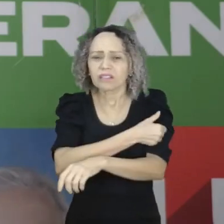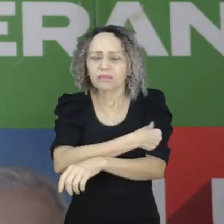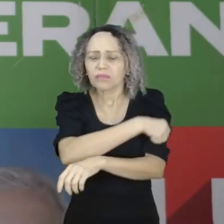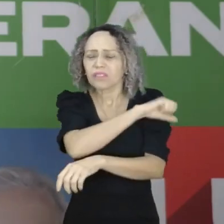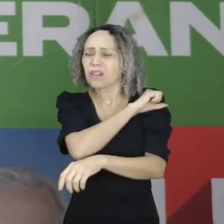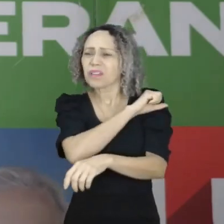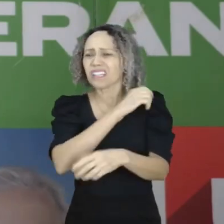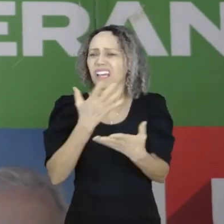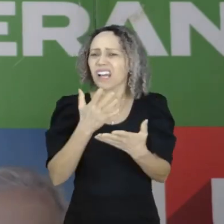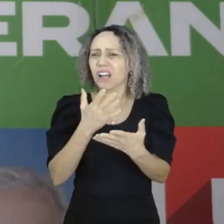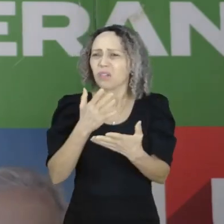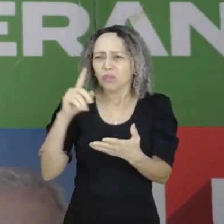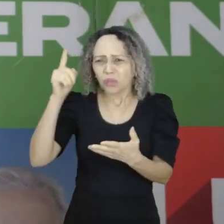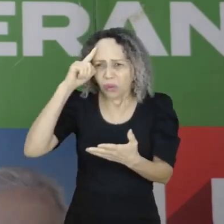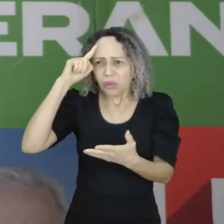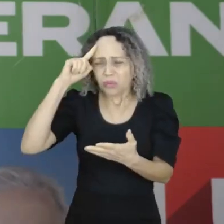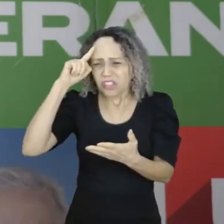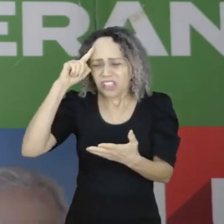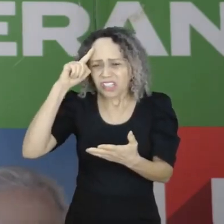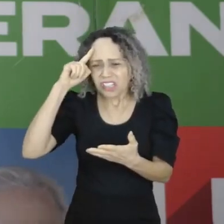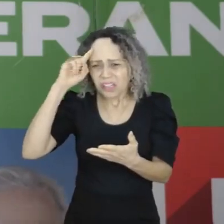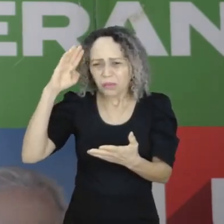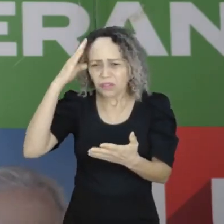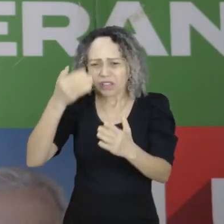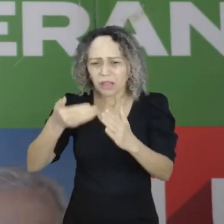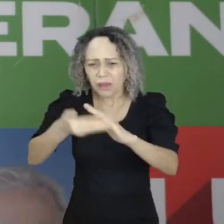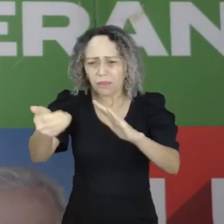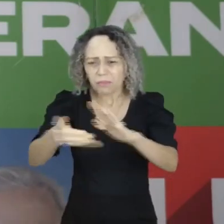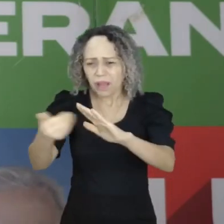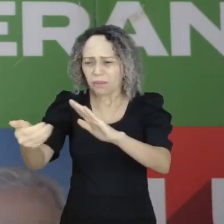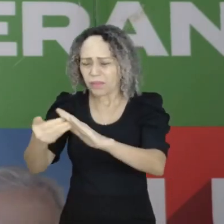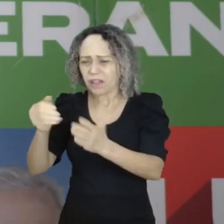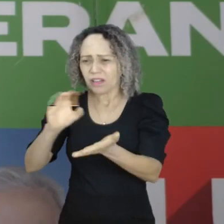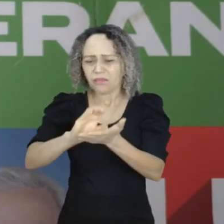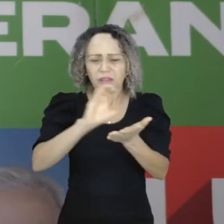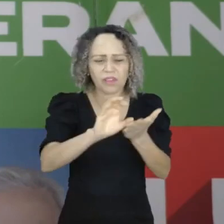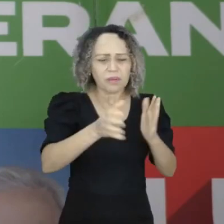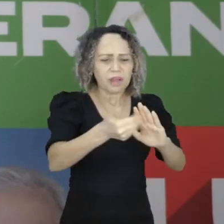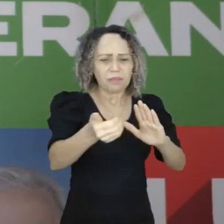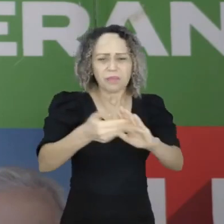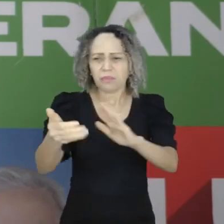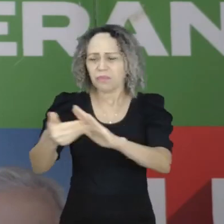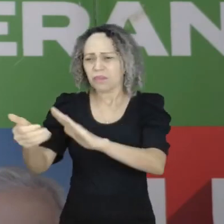voltando ao velho tempo em que a elite brasileira não se preocupava em educar o seu povo.